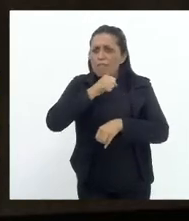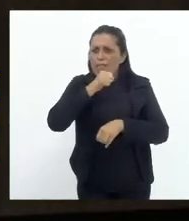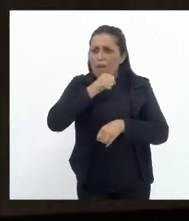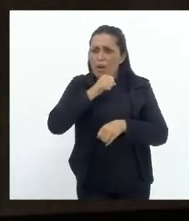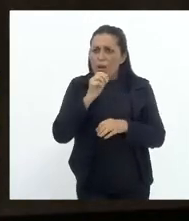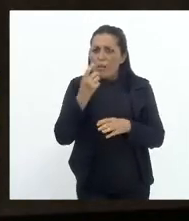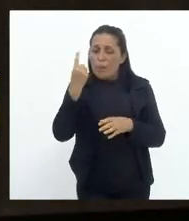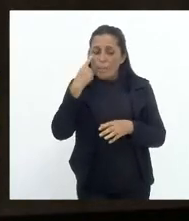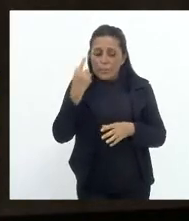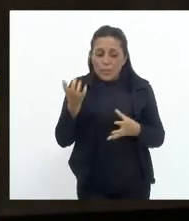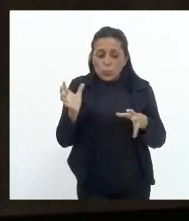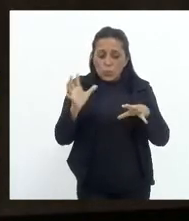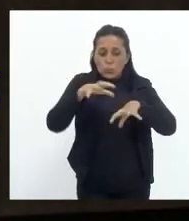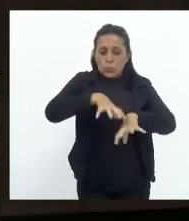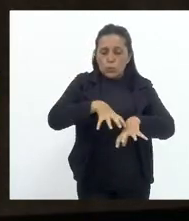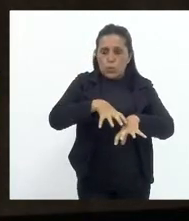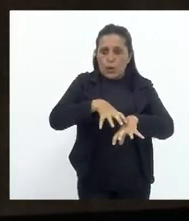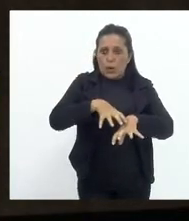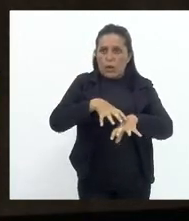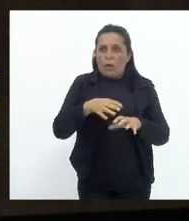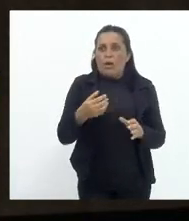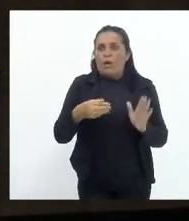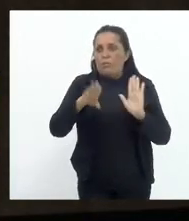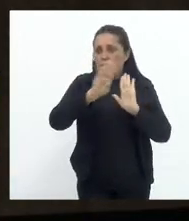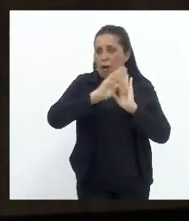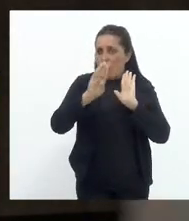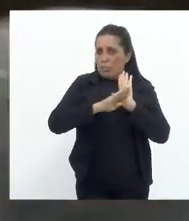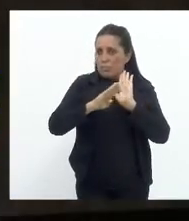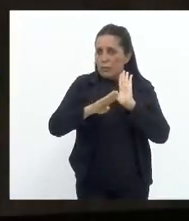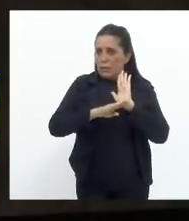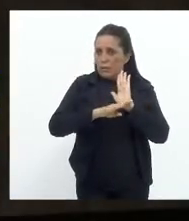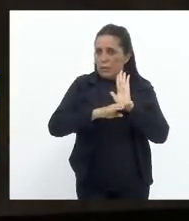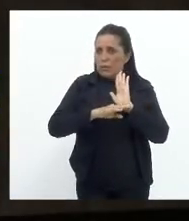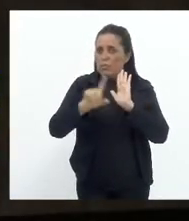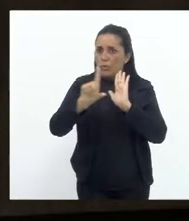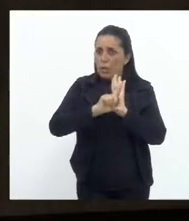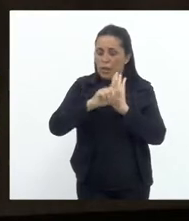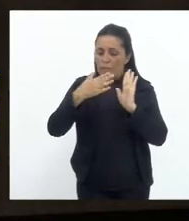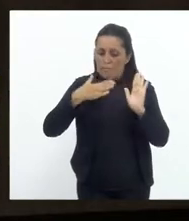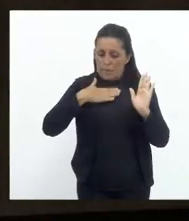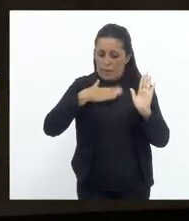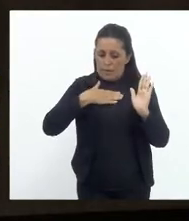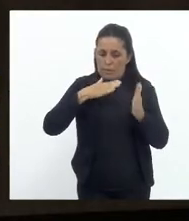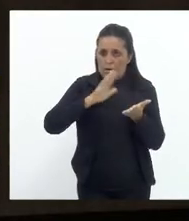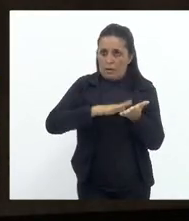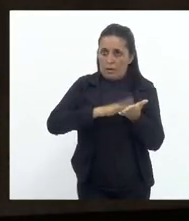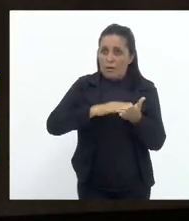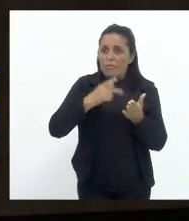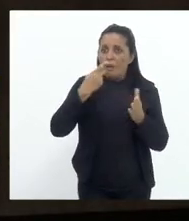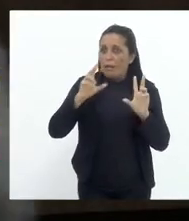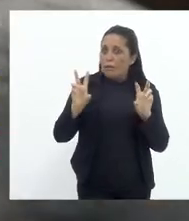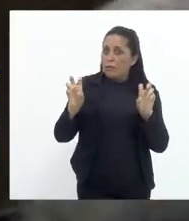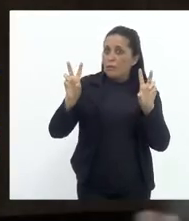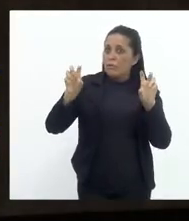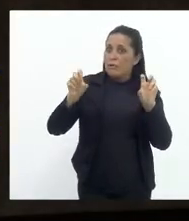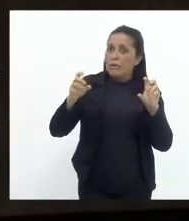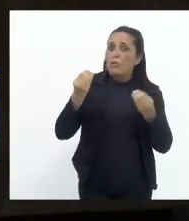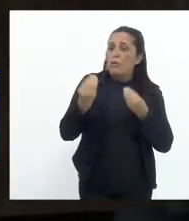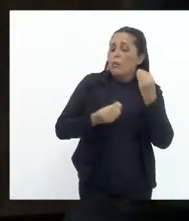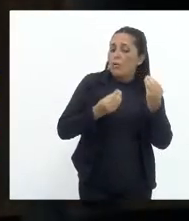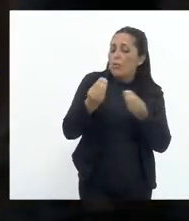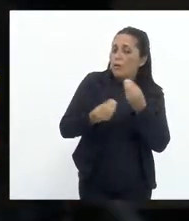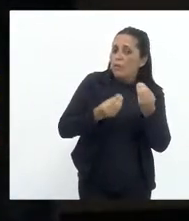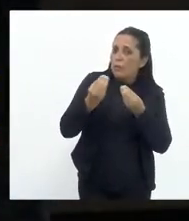que inclua em Pauta tão logo seja possível um projeto de lei de minha autoria que fala sobre a tramitação